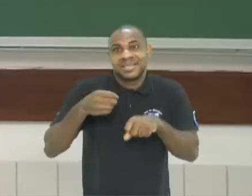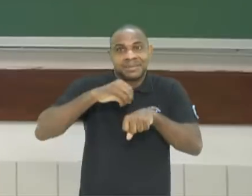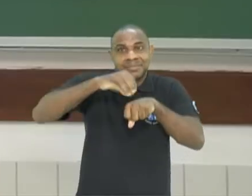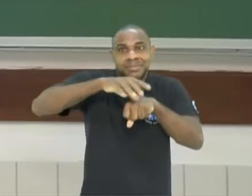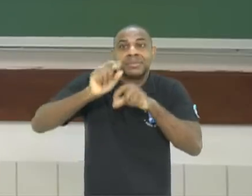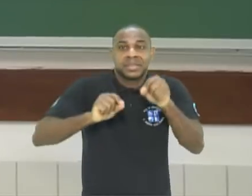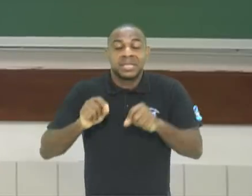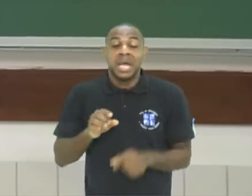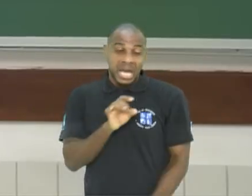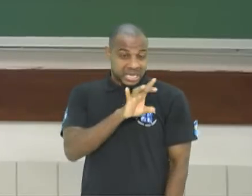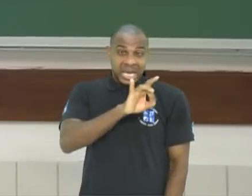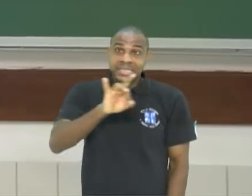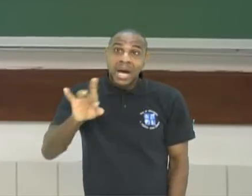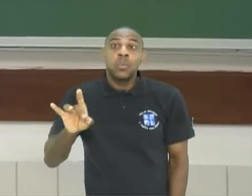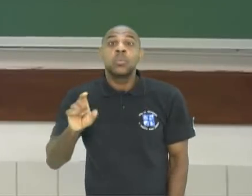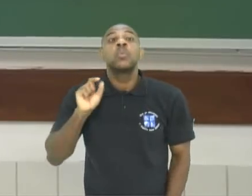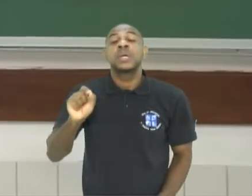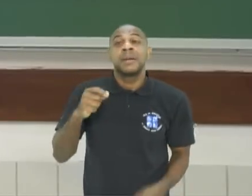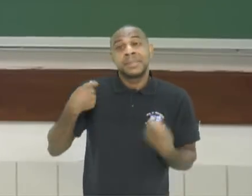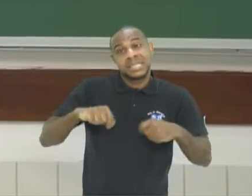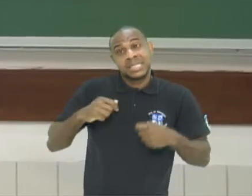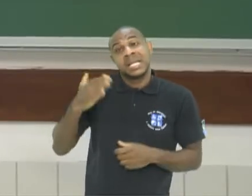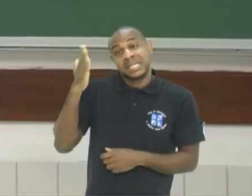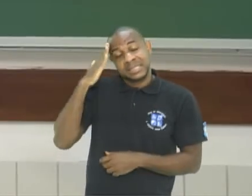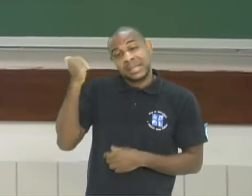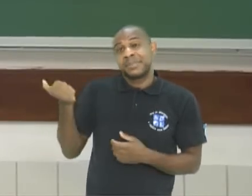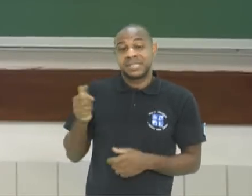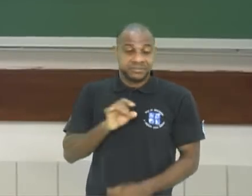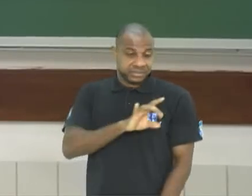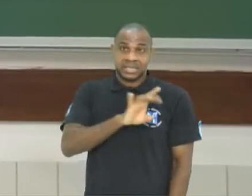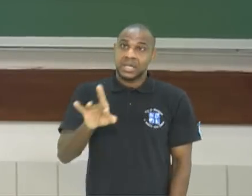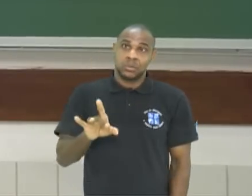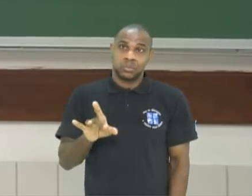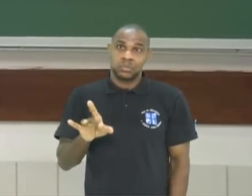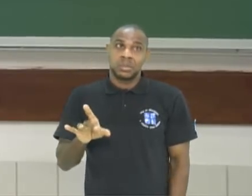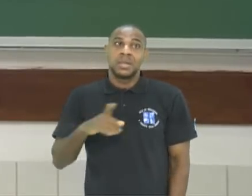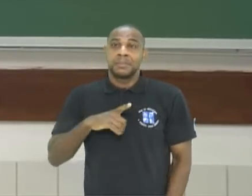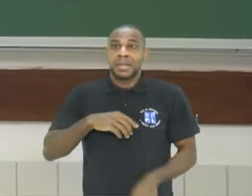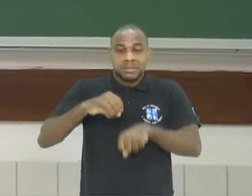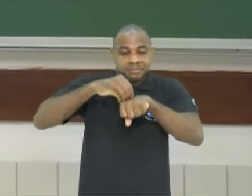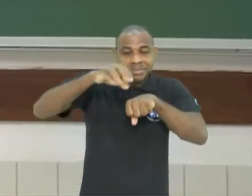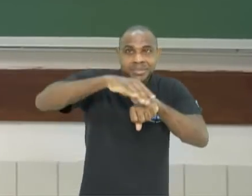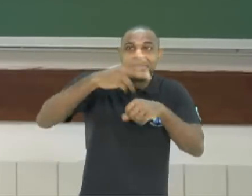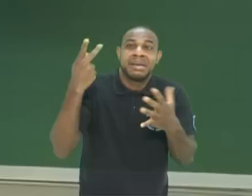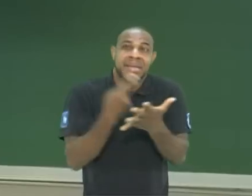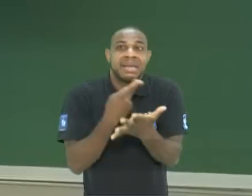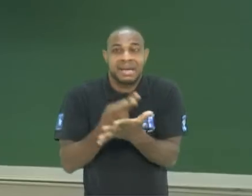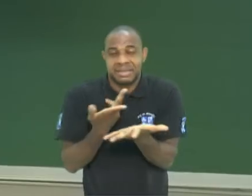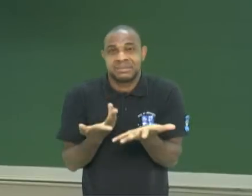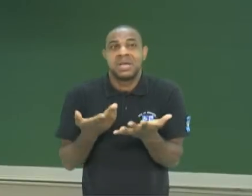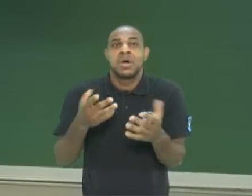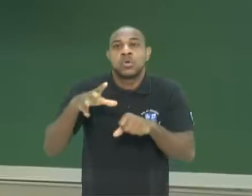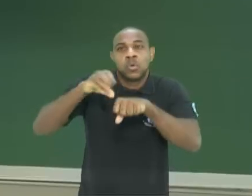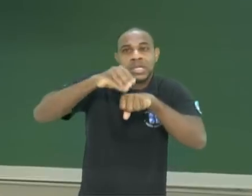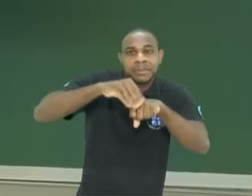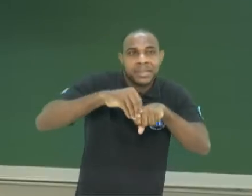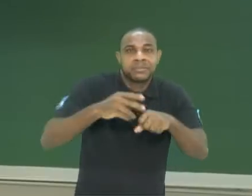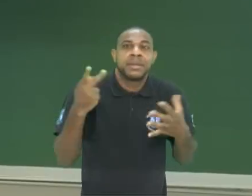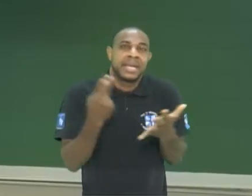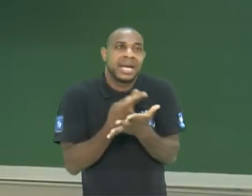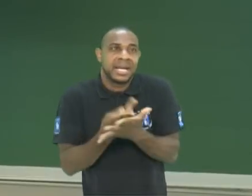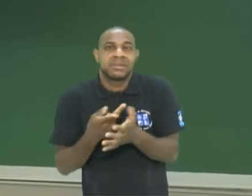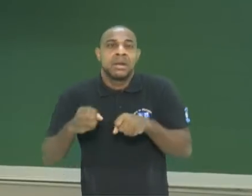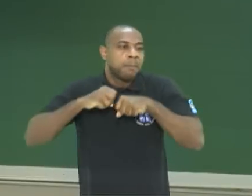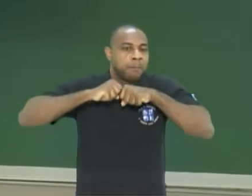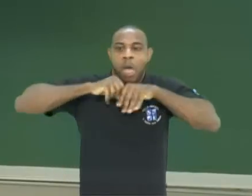de si, para você não reproduzir esse senso comum, esse conhecimento que às vezes acaba chegando aos nossos ouvidos e a gente